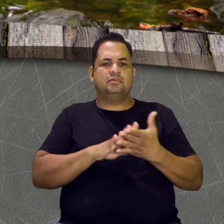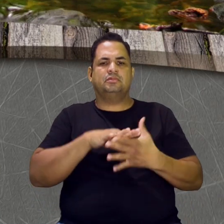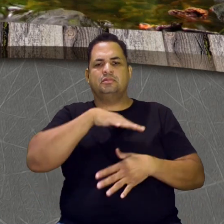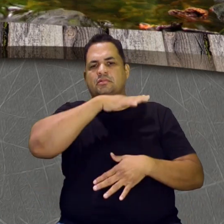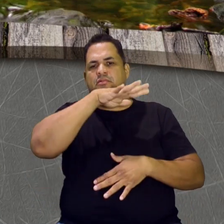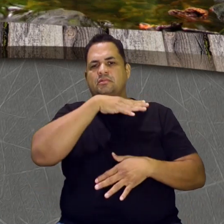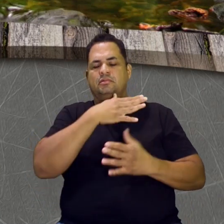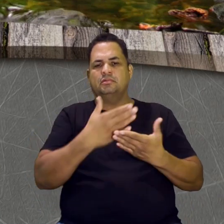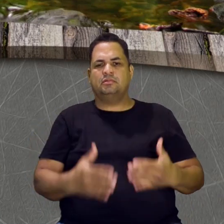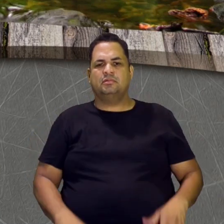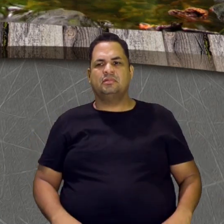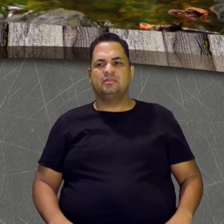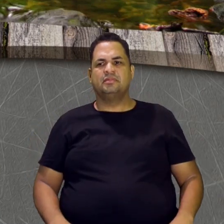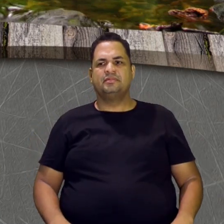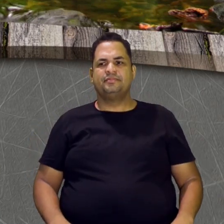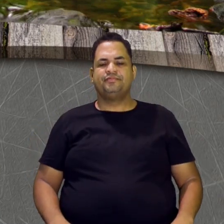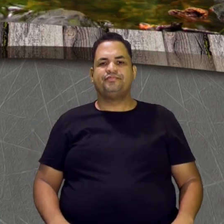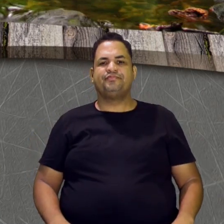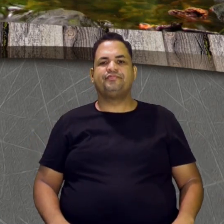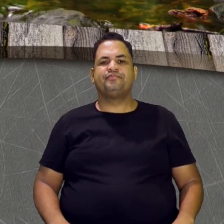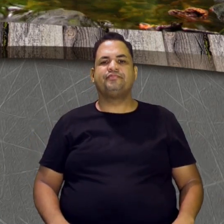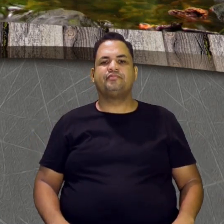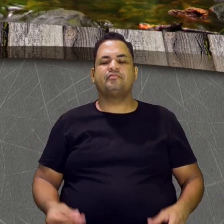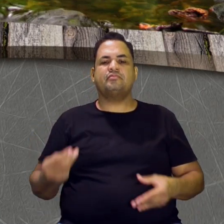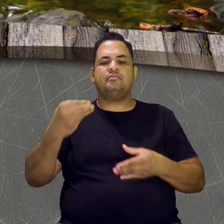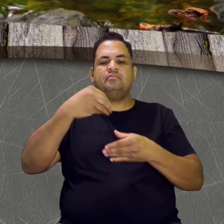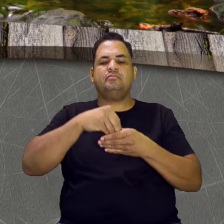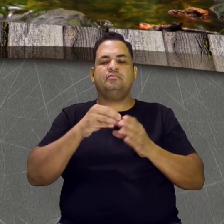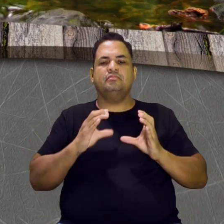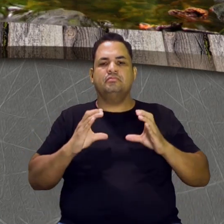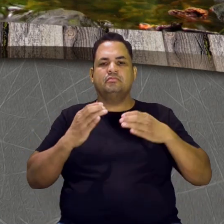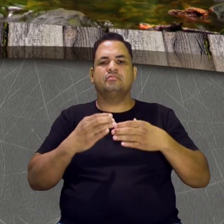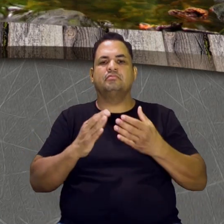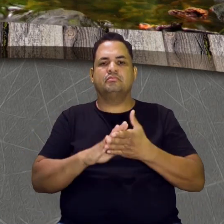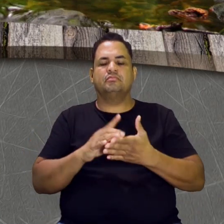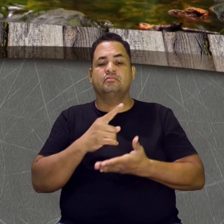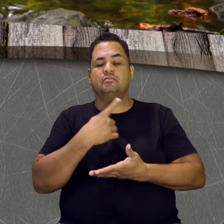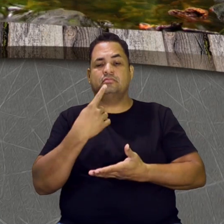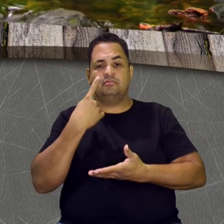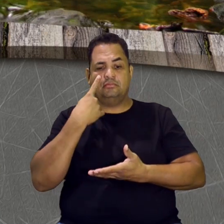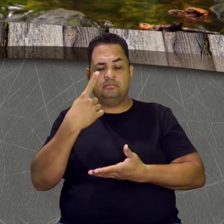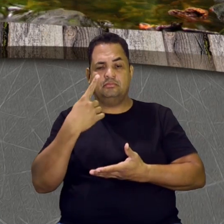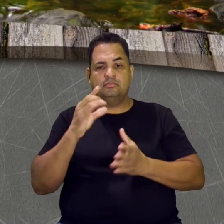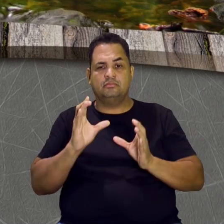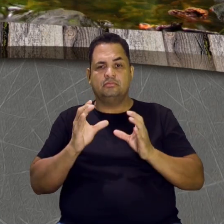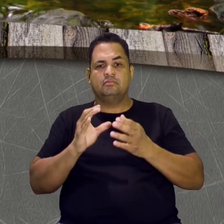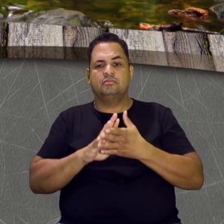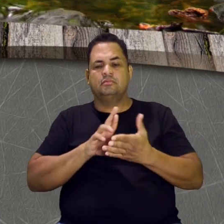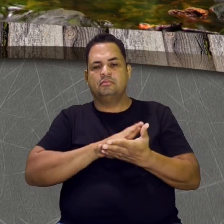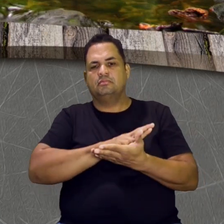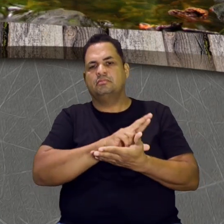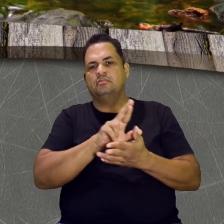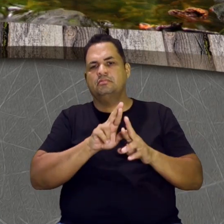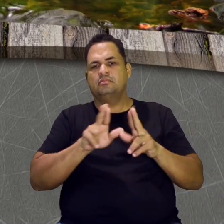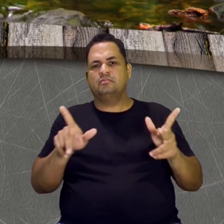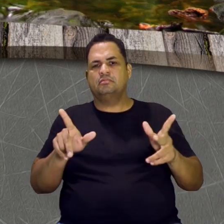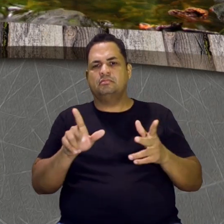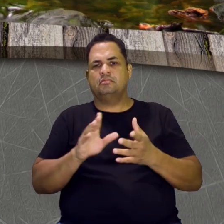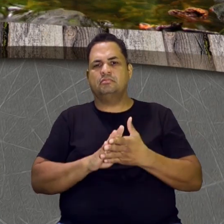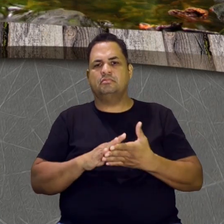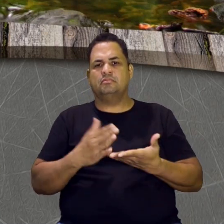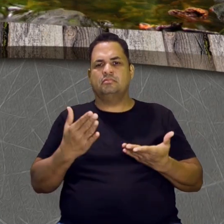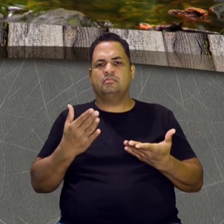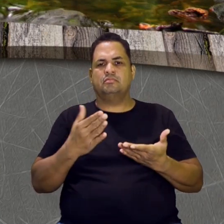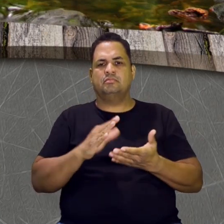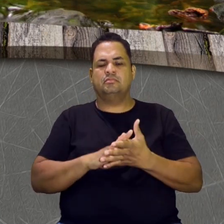diversidades, né? E dentro de um grupo, como a gente viu, tem muita diferença. Aqueles com pelos,